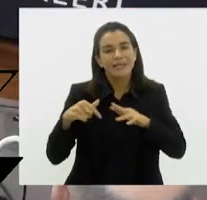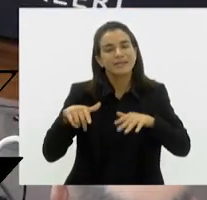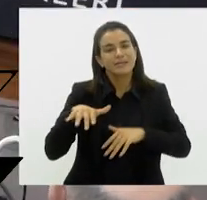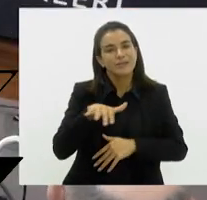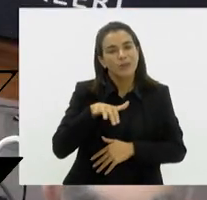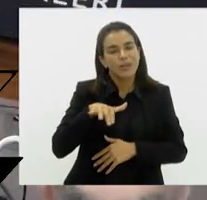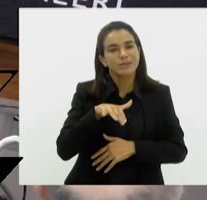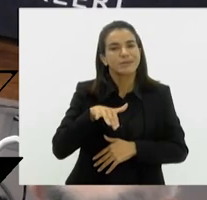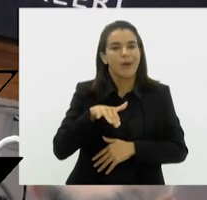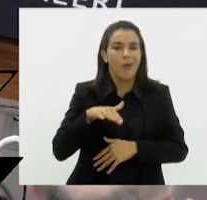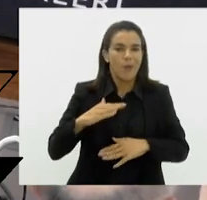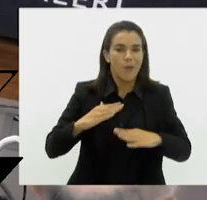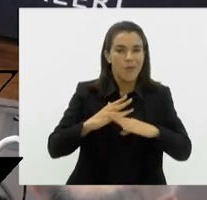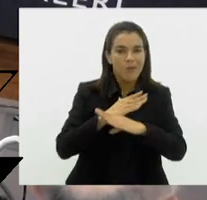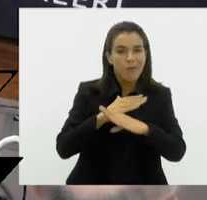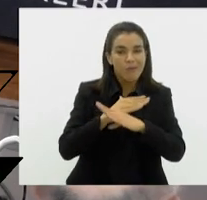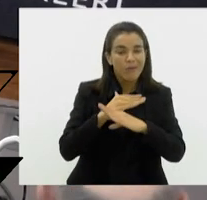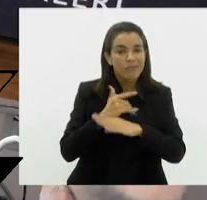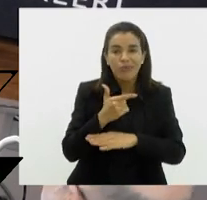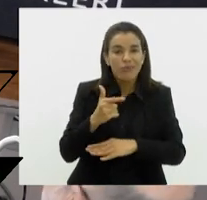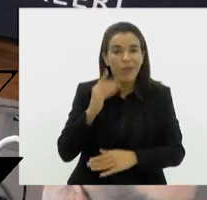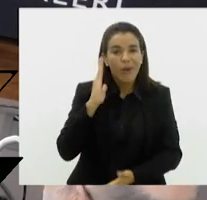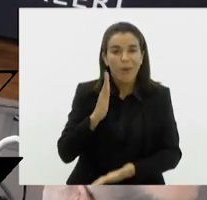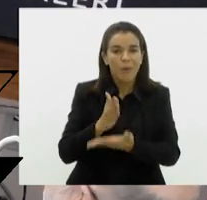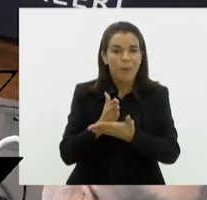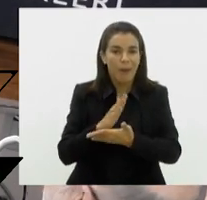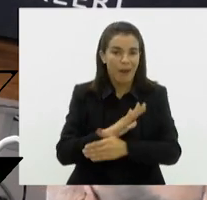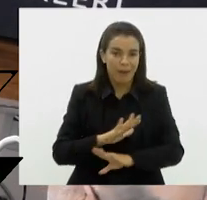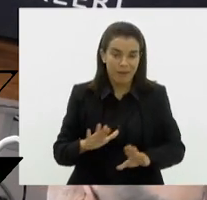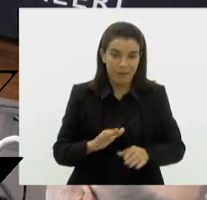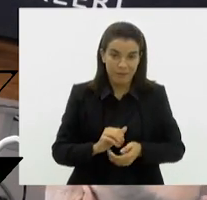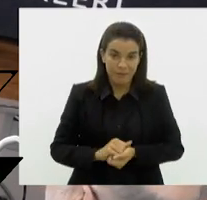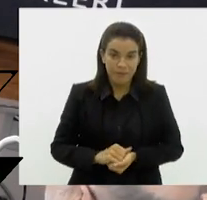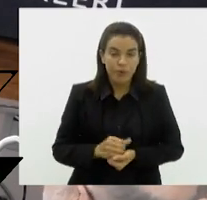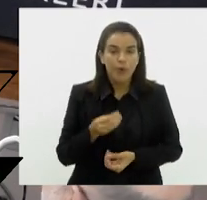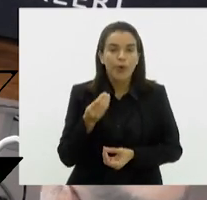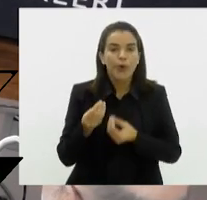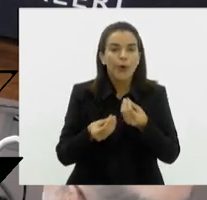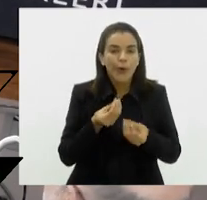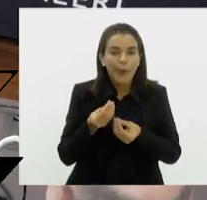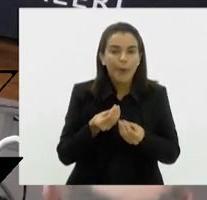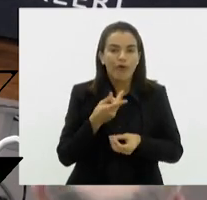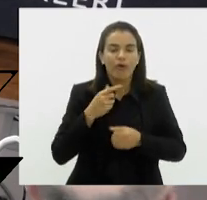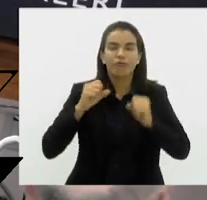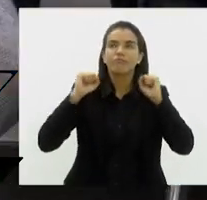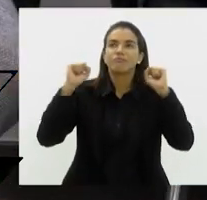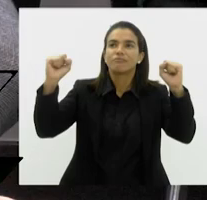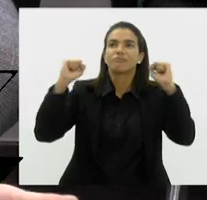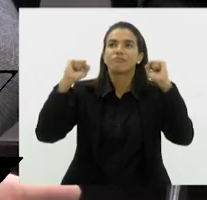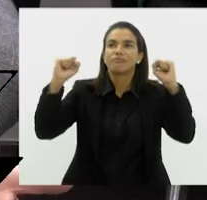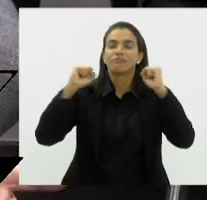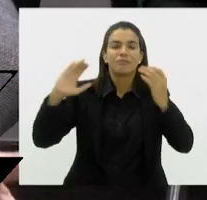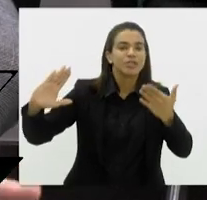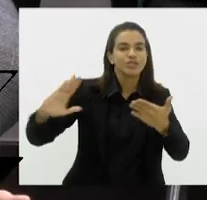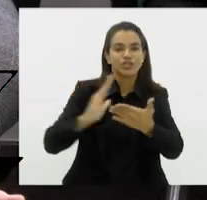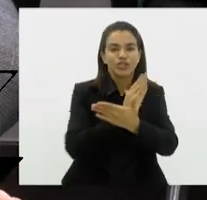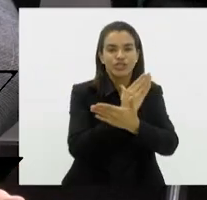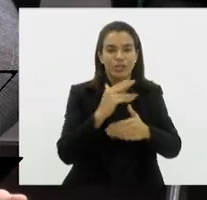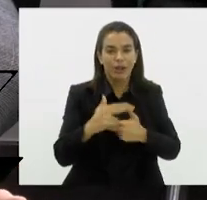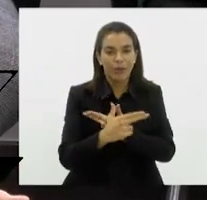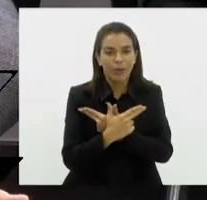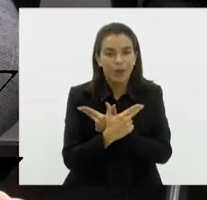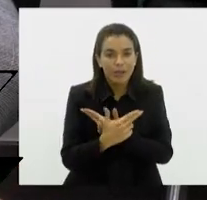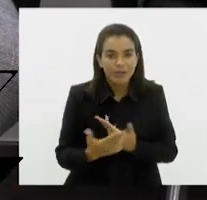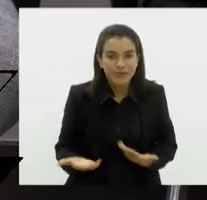que não tem como ser sanadas. Tipo, você vai tirar, vou fazer um protesto para tirar o Cristo Redentor,